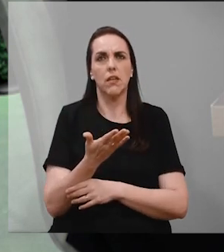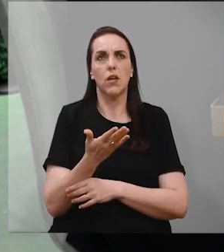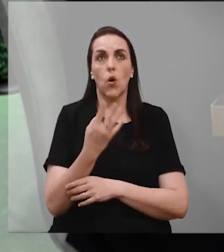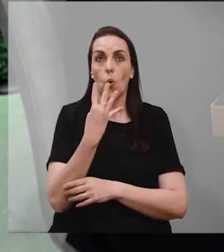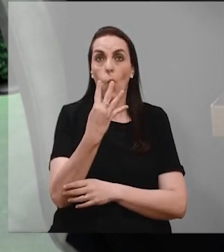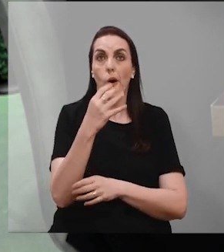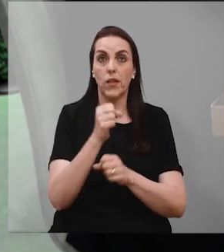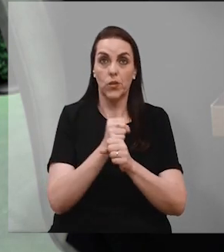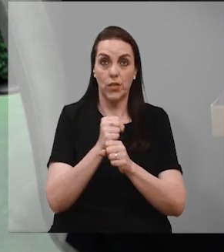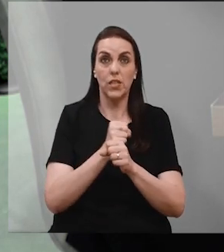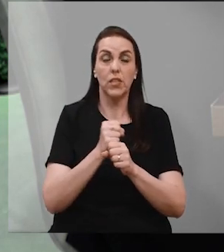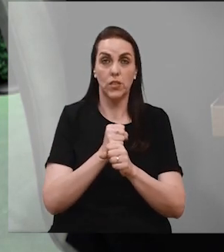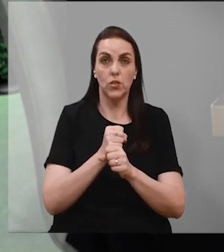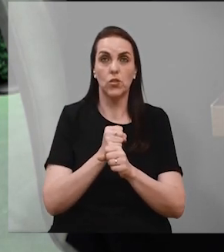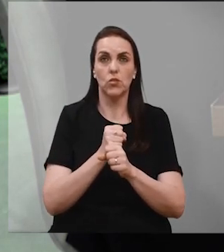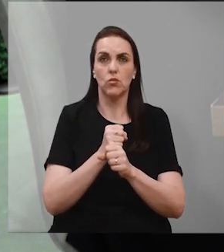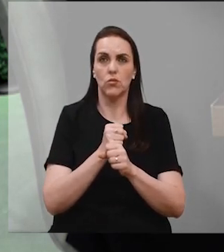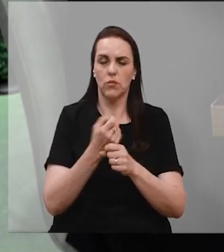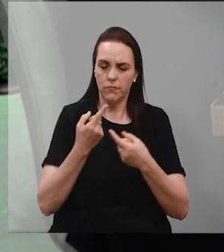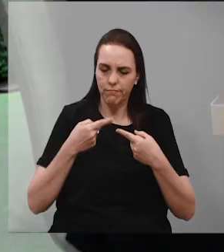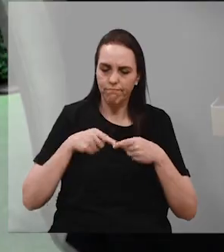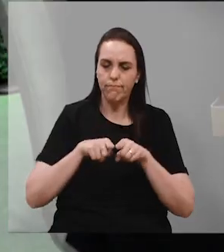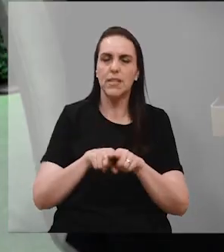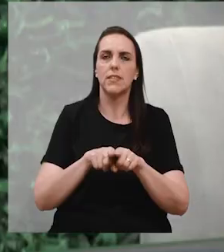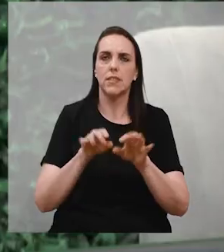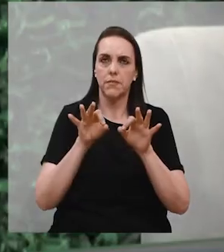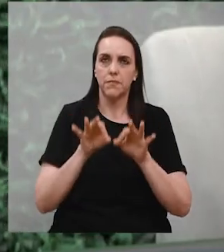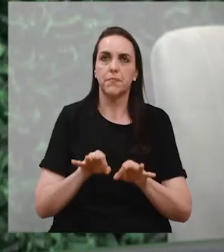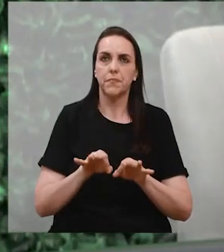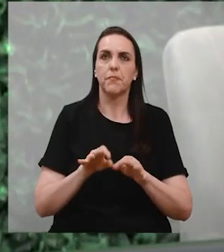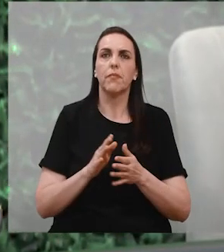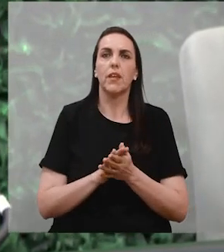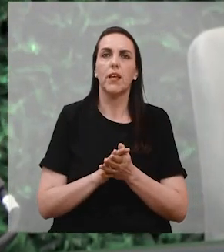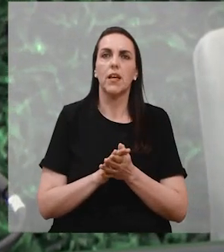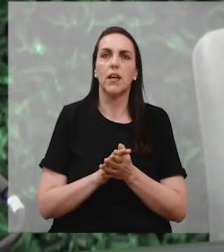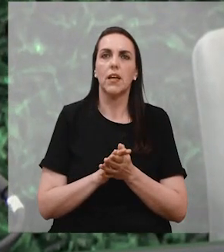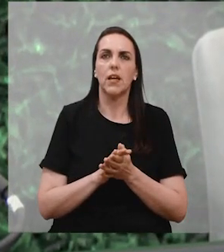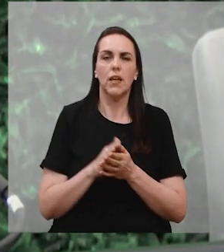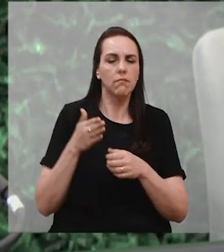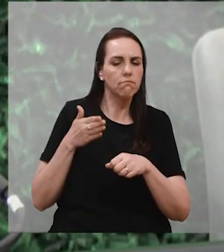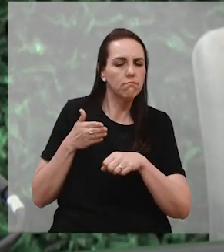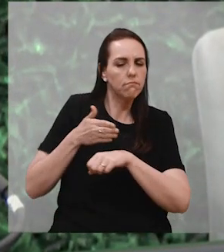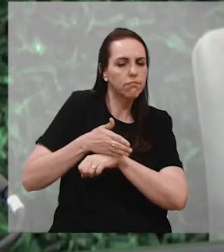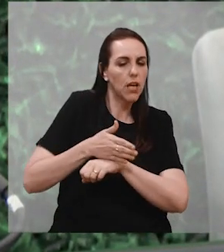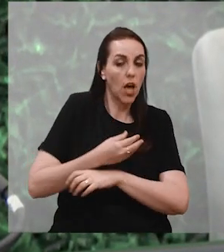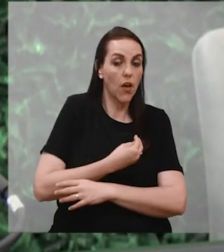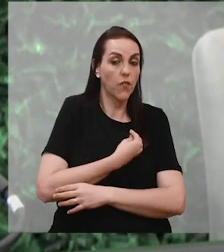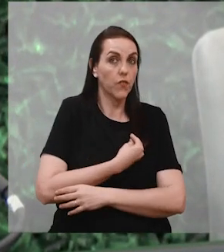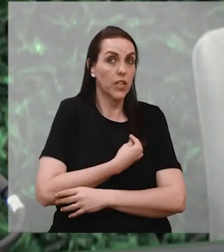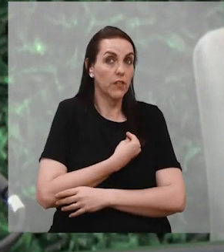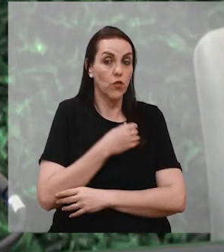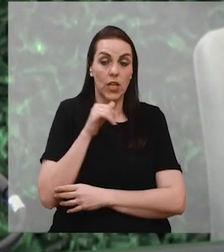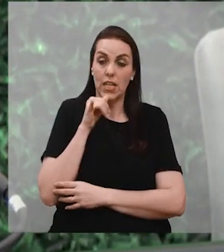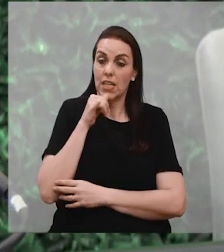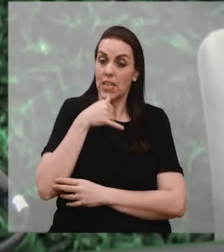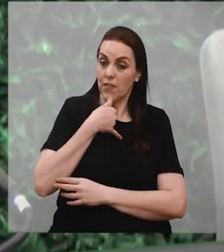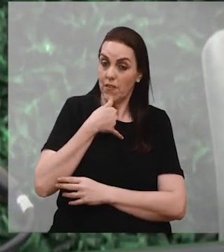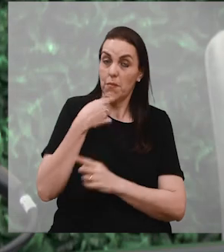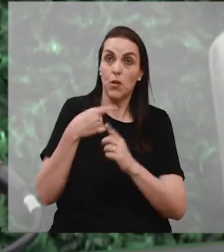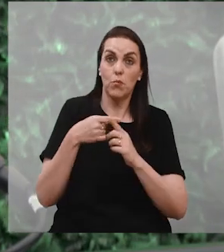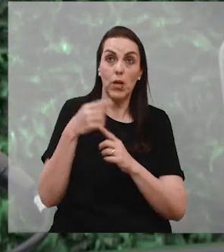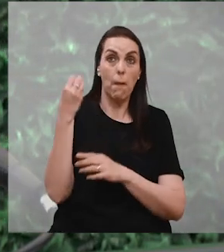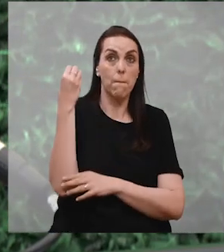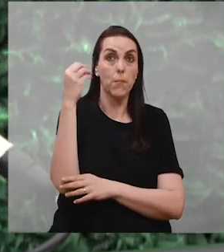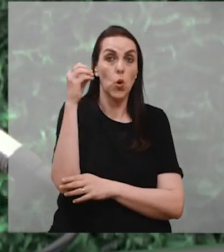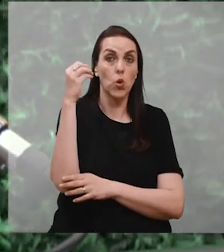existe faz 4 anos, né? Que foi firmada, e a gente entrou ao vivo, infelizmente,